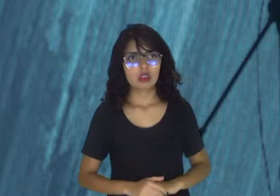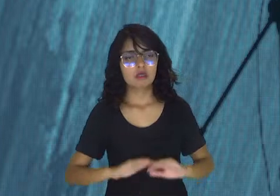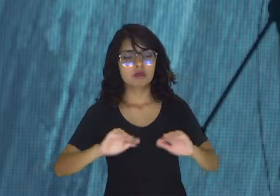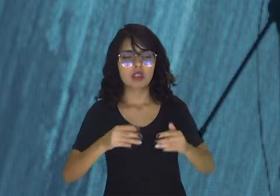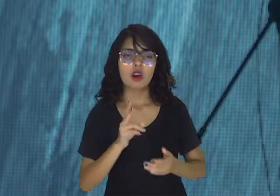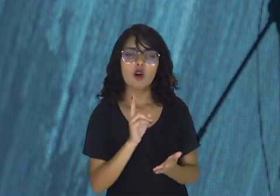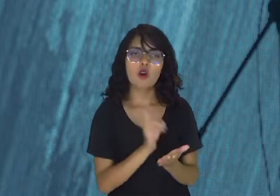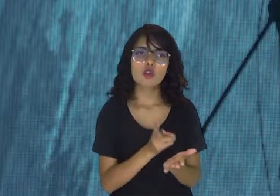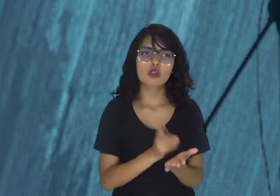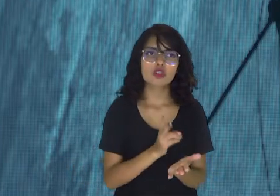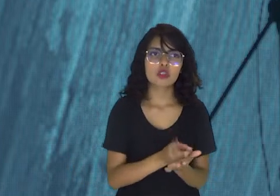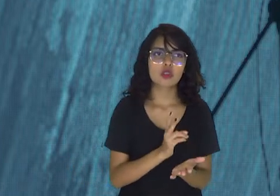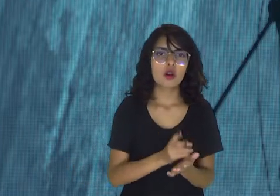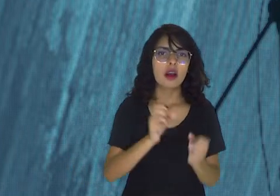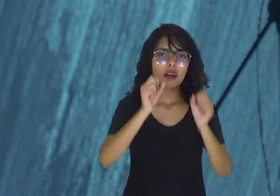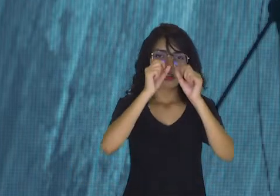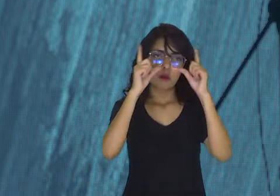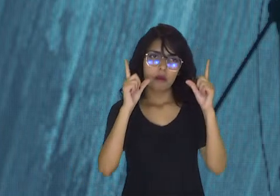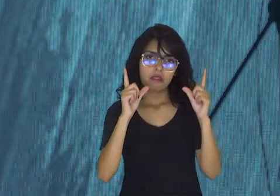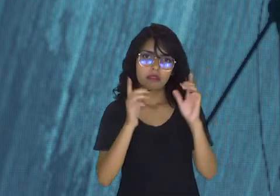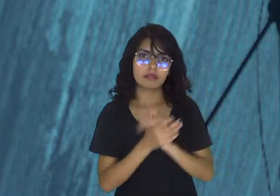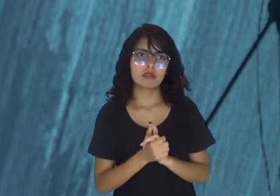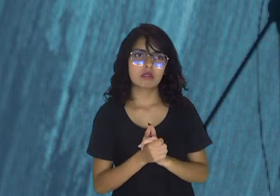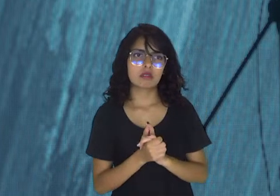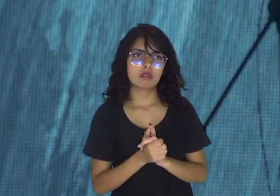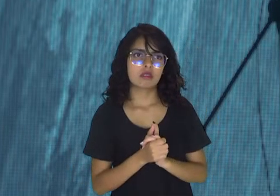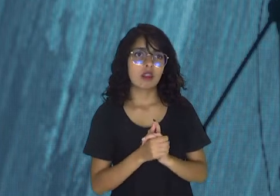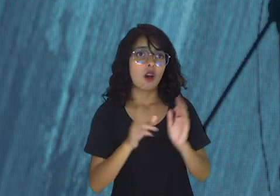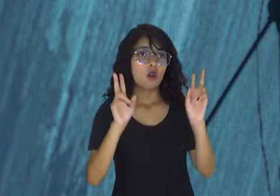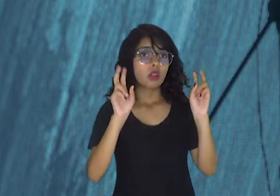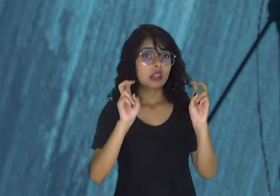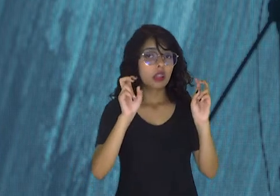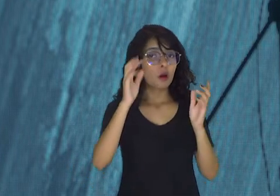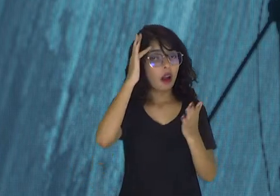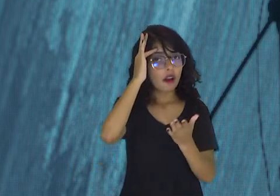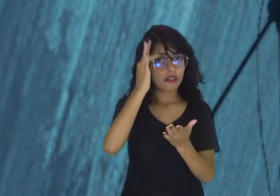manhã falando sobre fé.